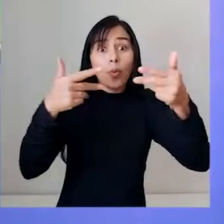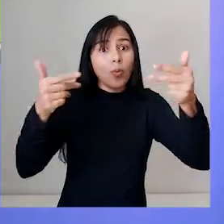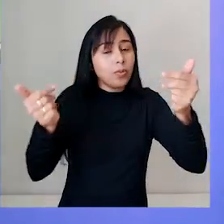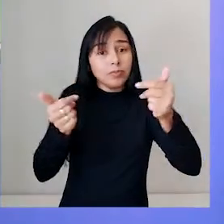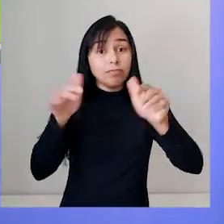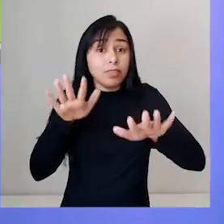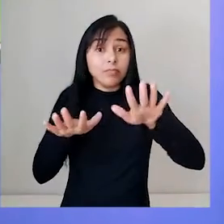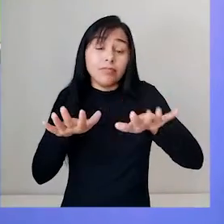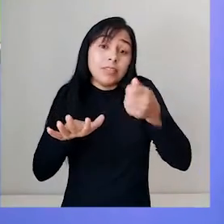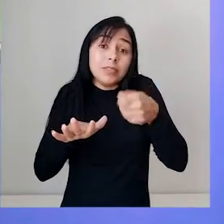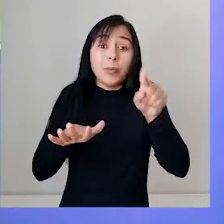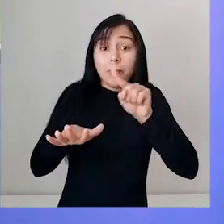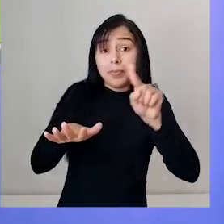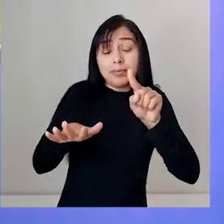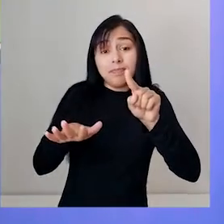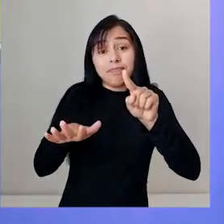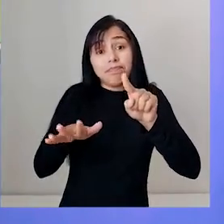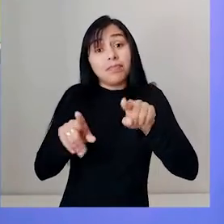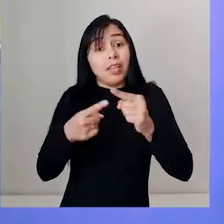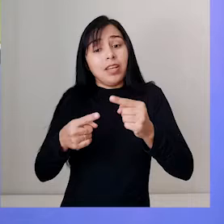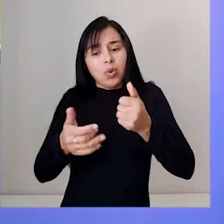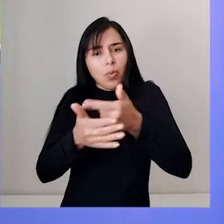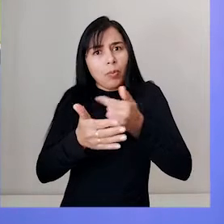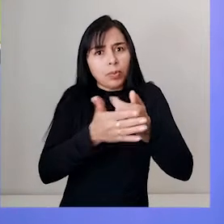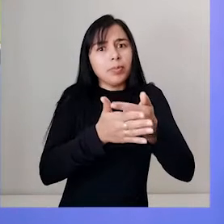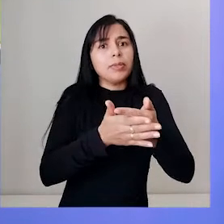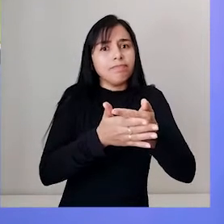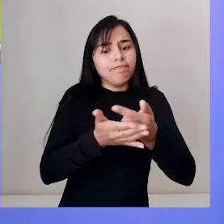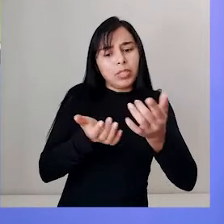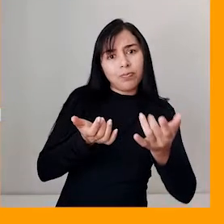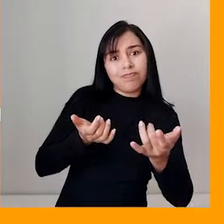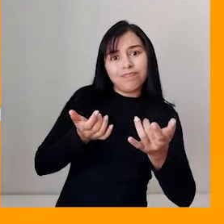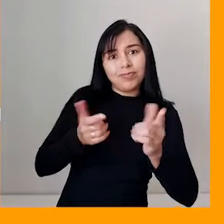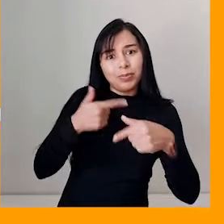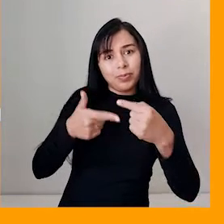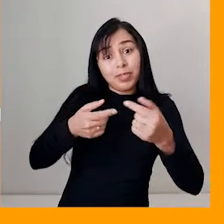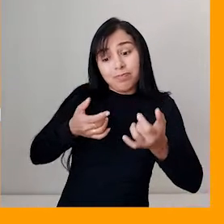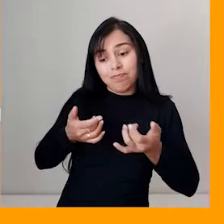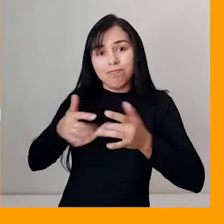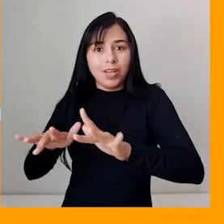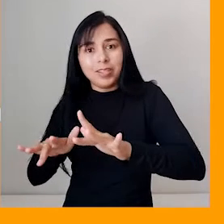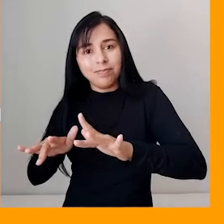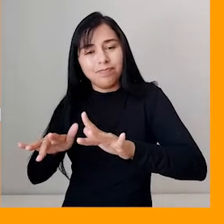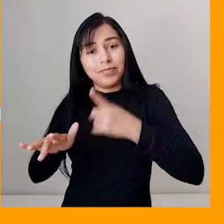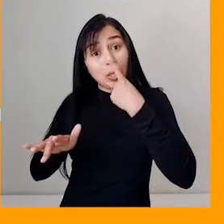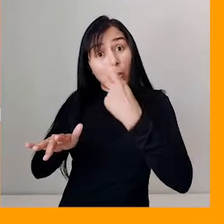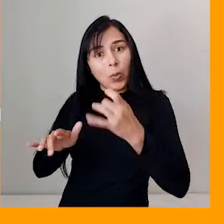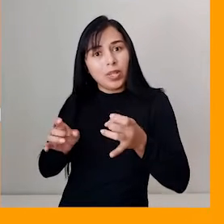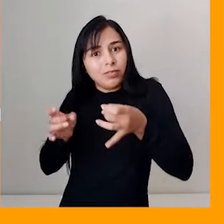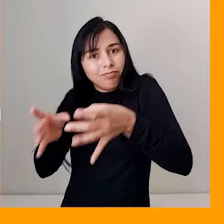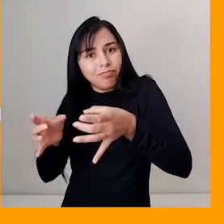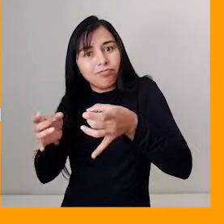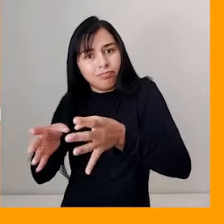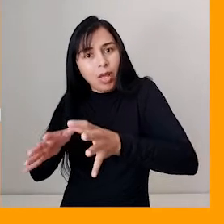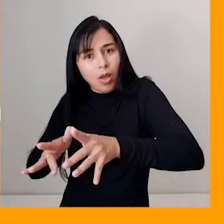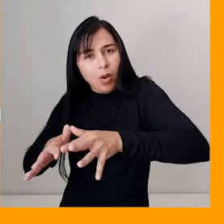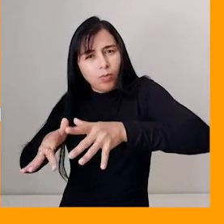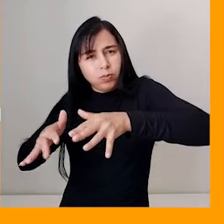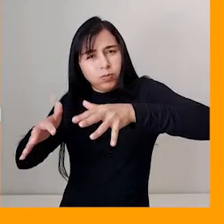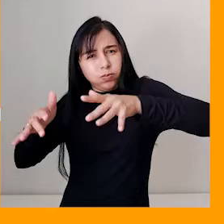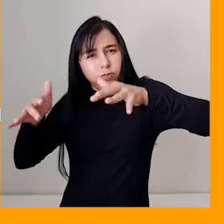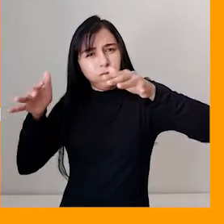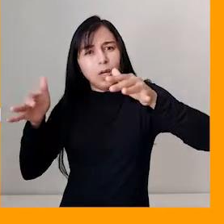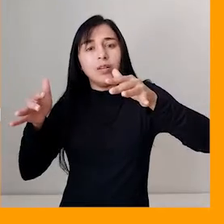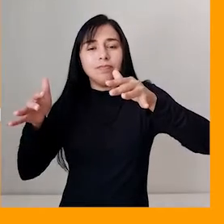comprar sempre, fazendo com que haja uma maior quantidade de rejeitos, que nós venhamos